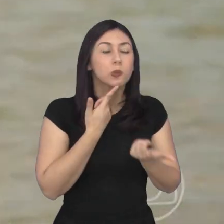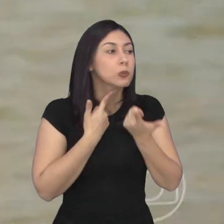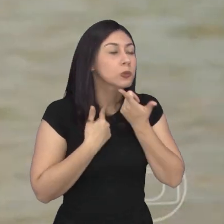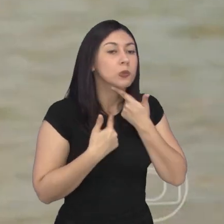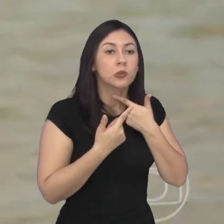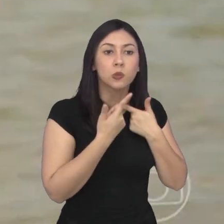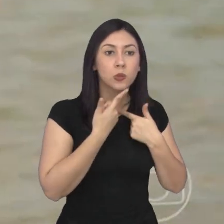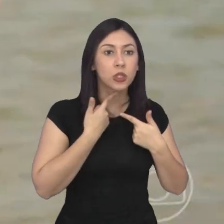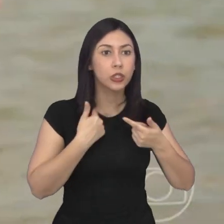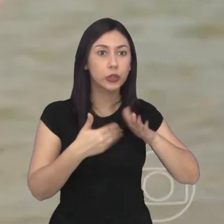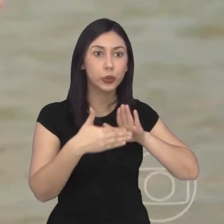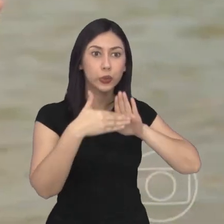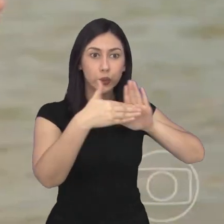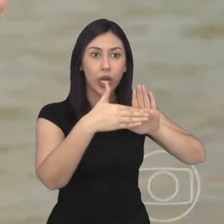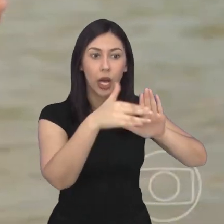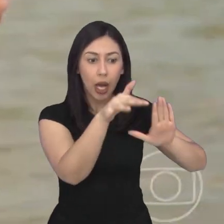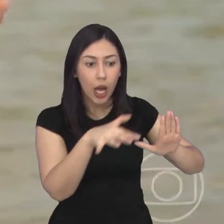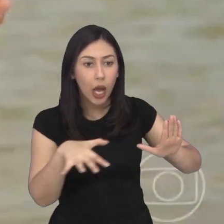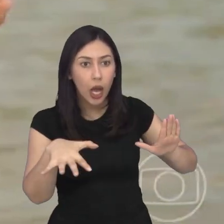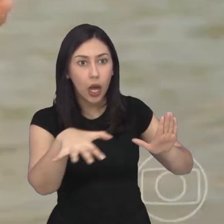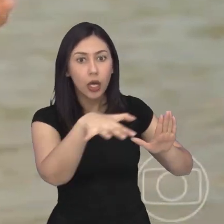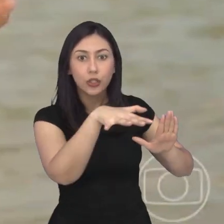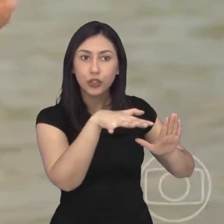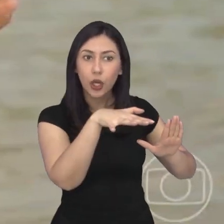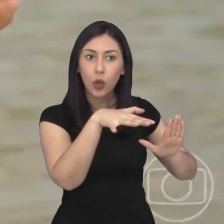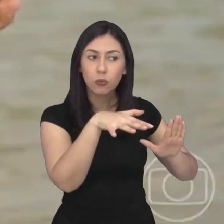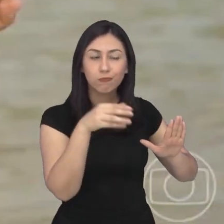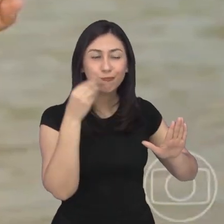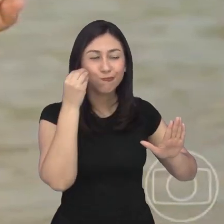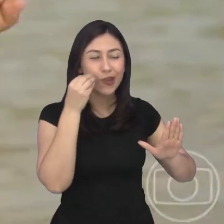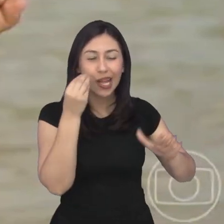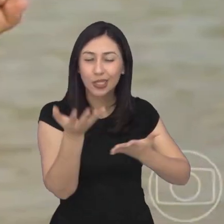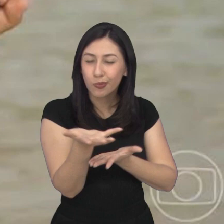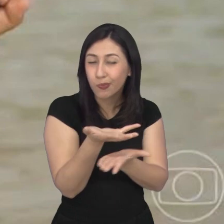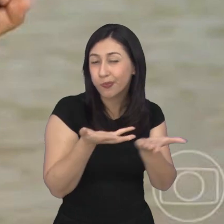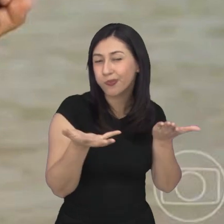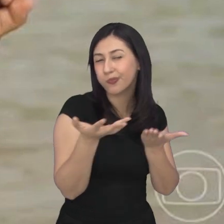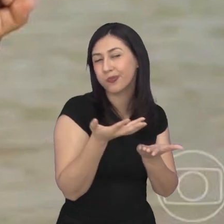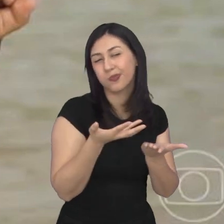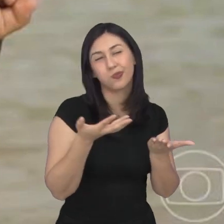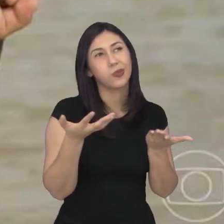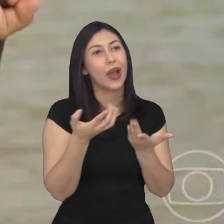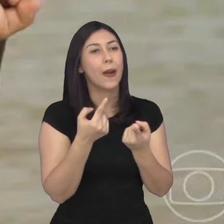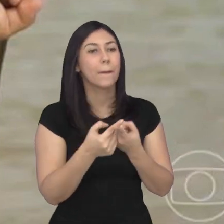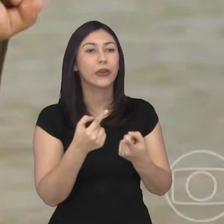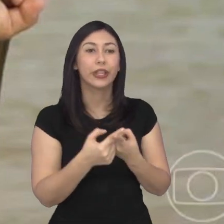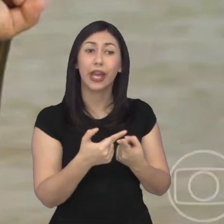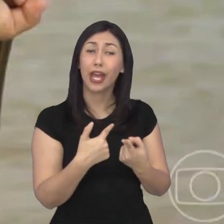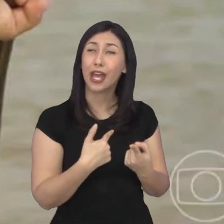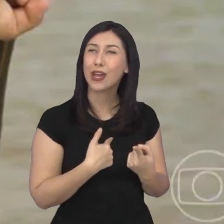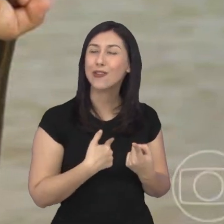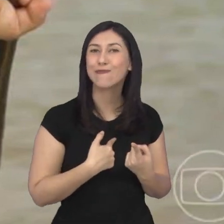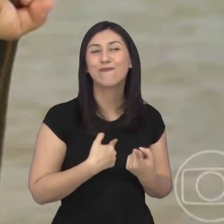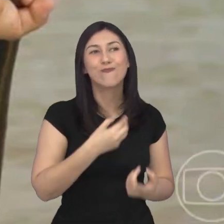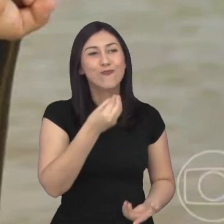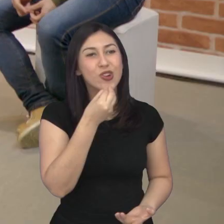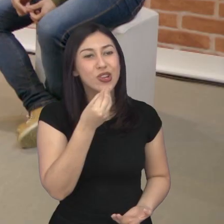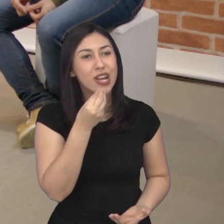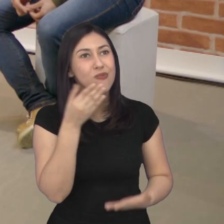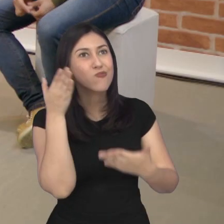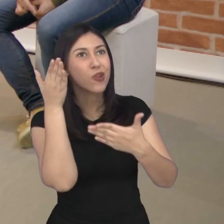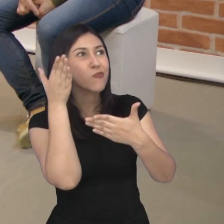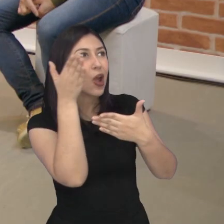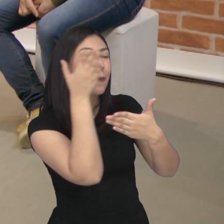para a nossa região o que eu tinha experienciado e ganho de presente do planeta, de viajar o mundo inteiro. Falei, agora, o que eu vou